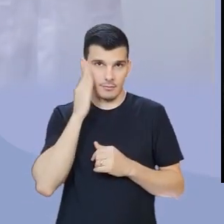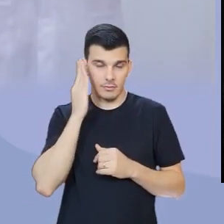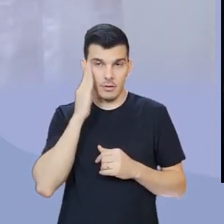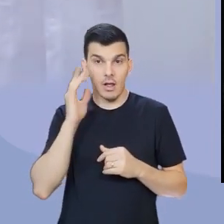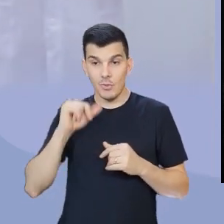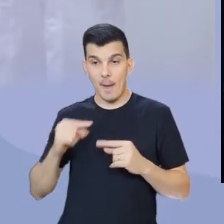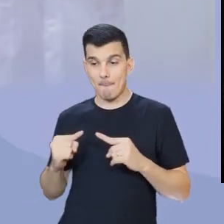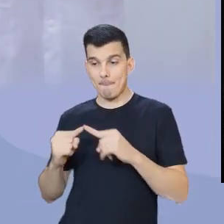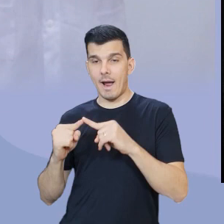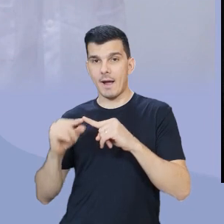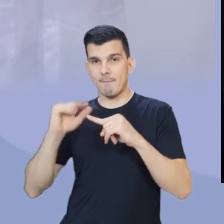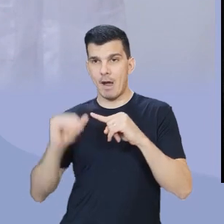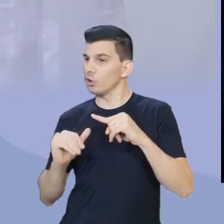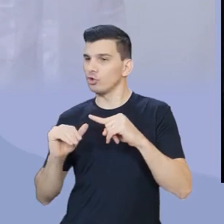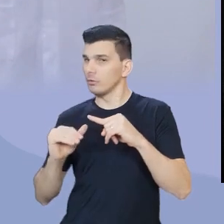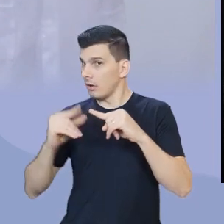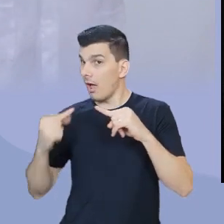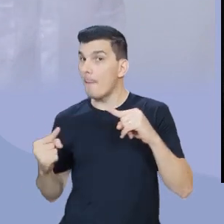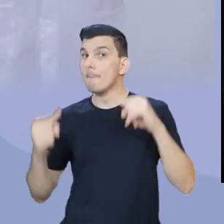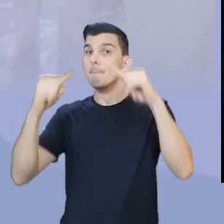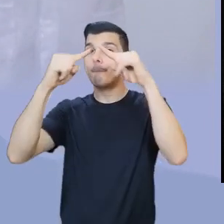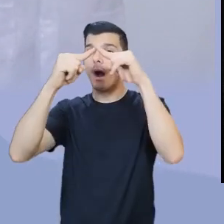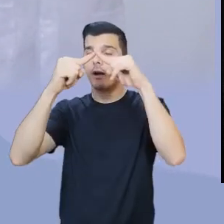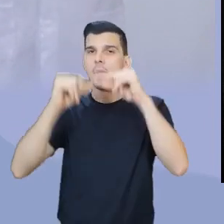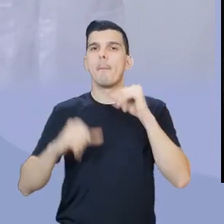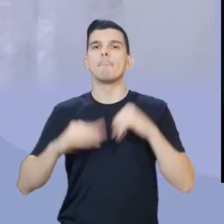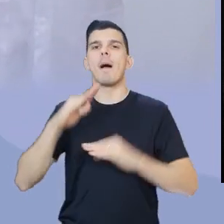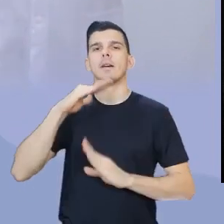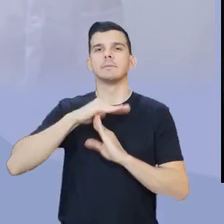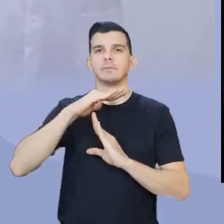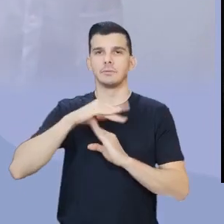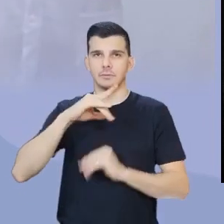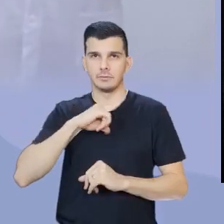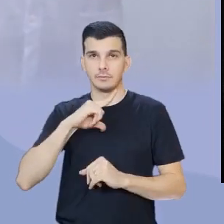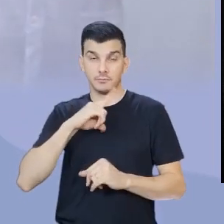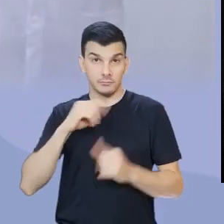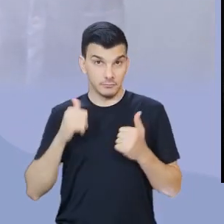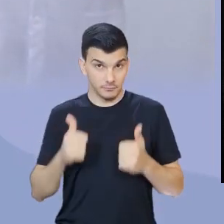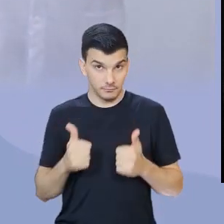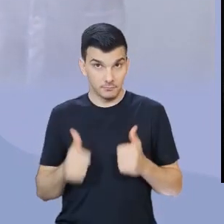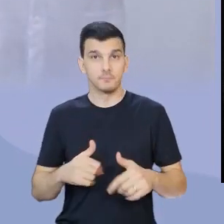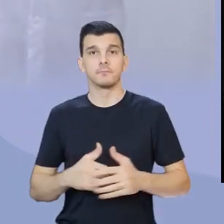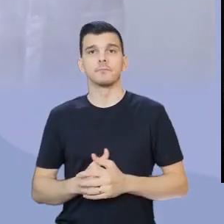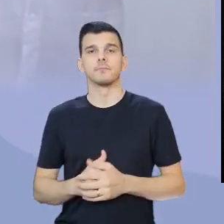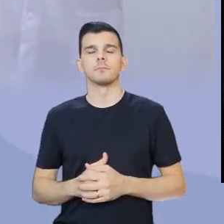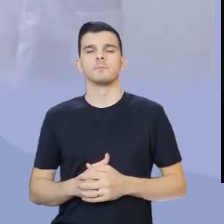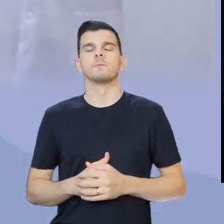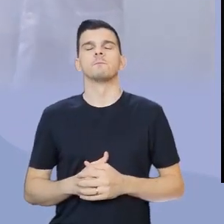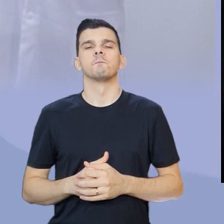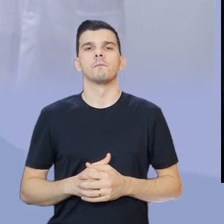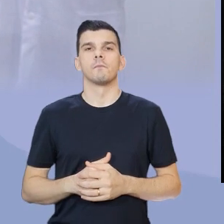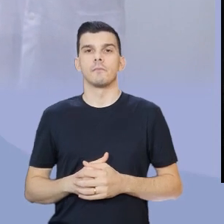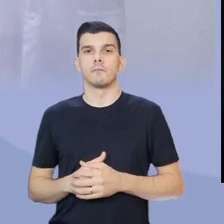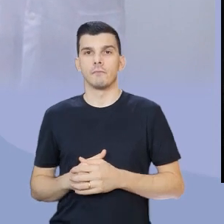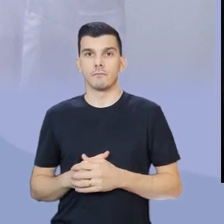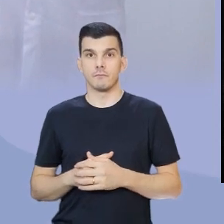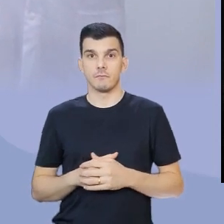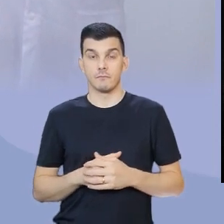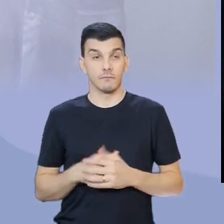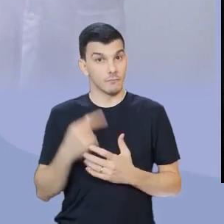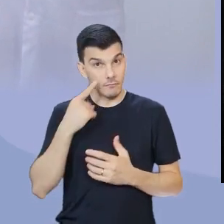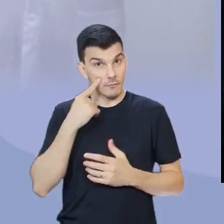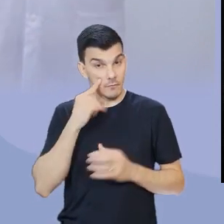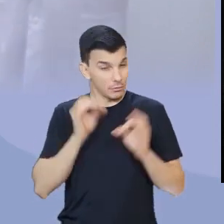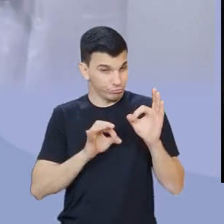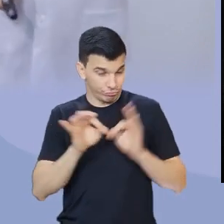que o míssil atinja o avião aqui embaixo. Eu quero que atinja na altura máxima do avião. Está fazendo uma trajetória parabólica, eu